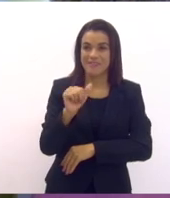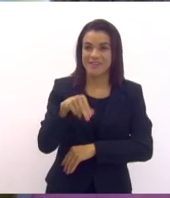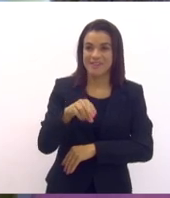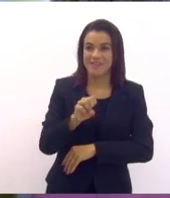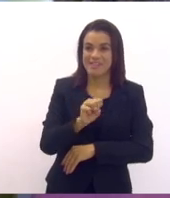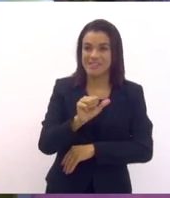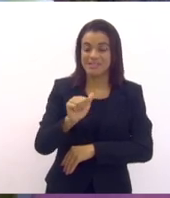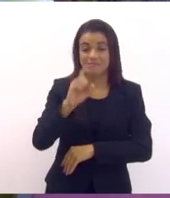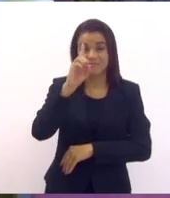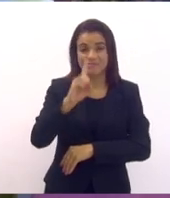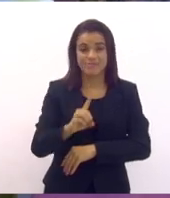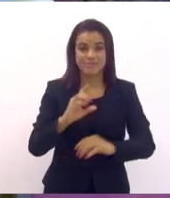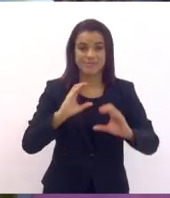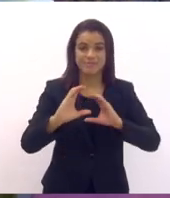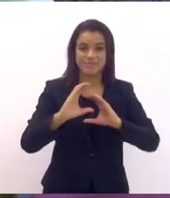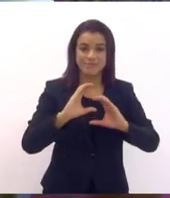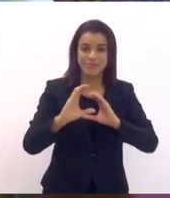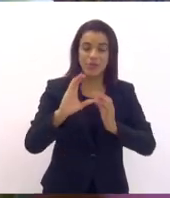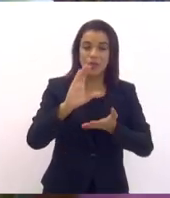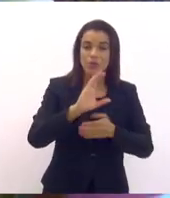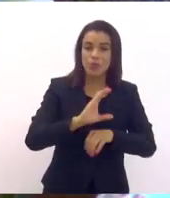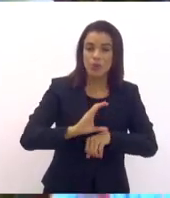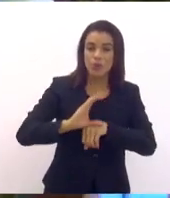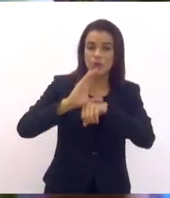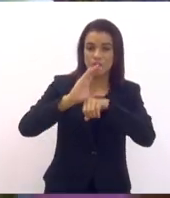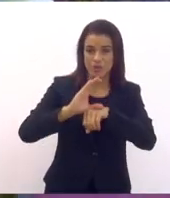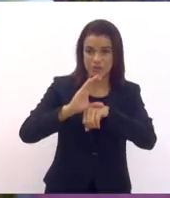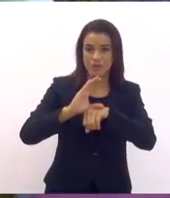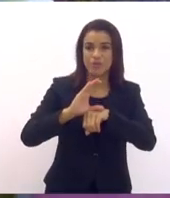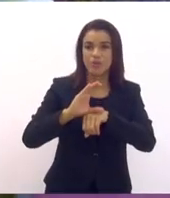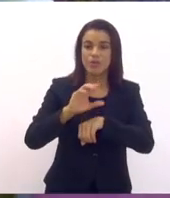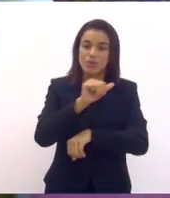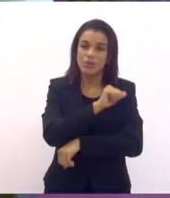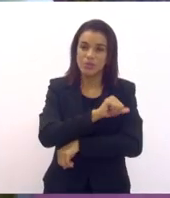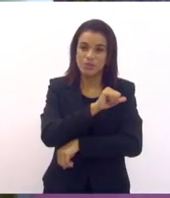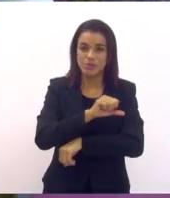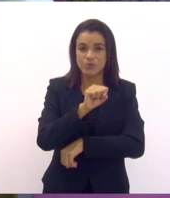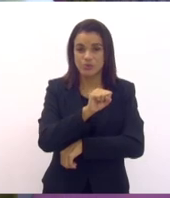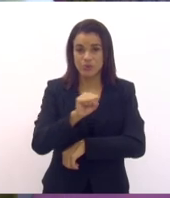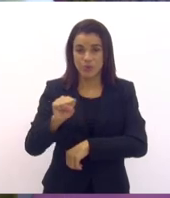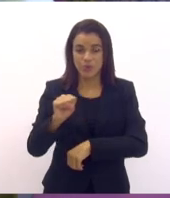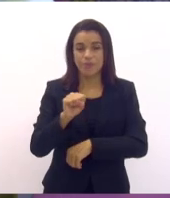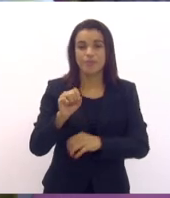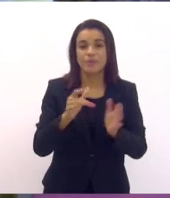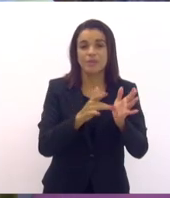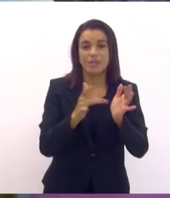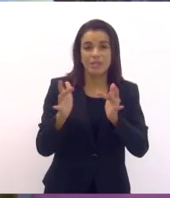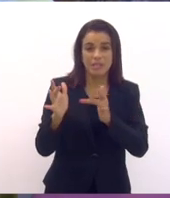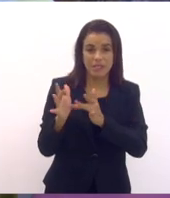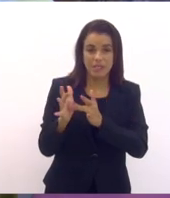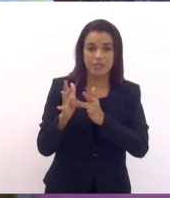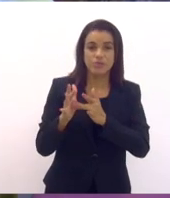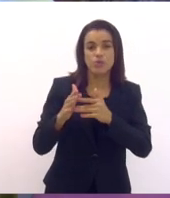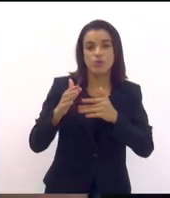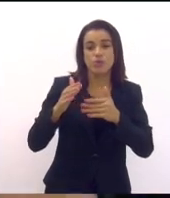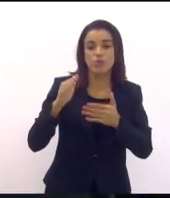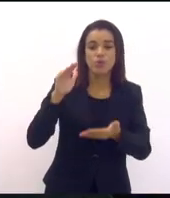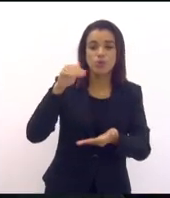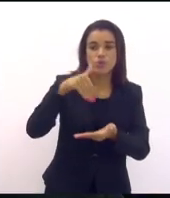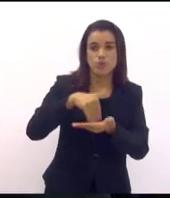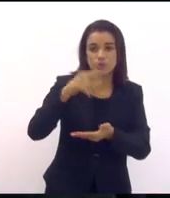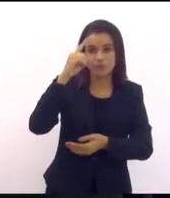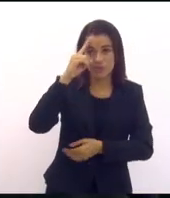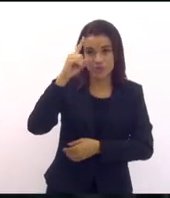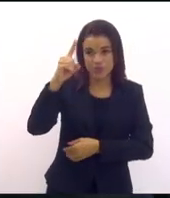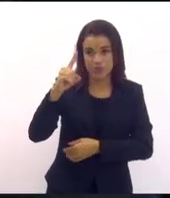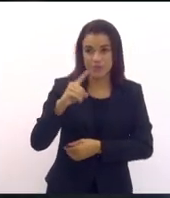eu sou diretora de comunicação do Conselho Rio de Janeiro do Sul da Igreja de Jesus Cristo dos Santos dos últimos dias eu sempre falo que o nome